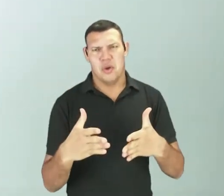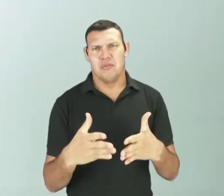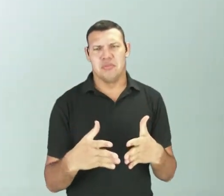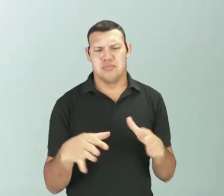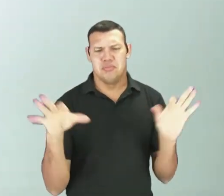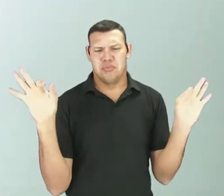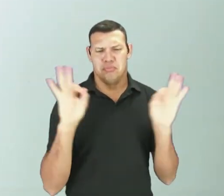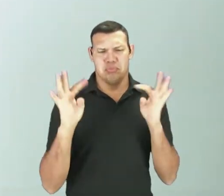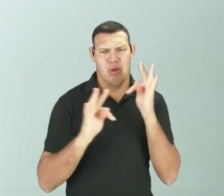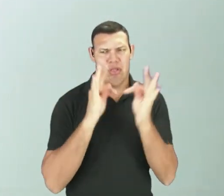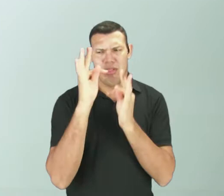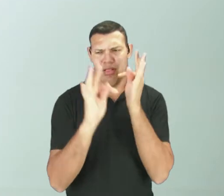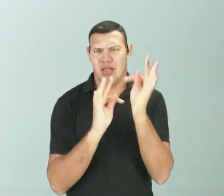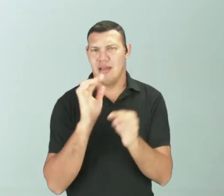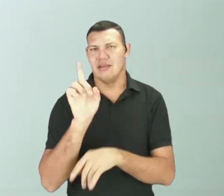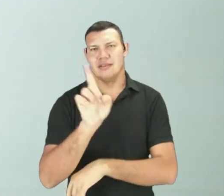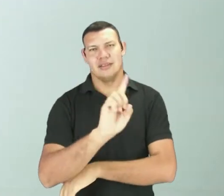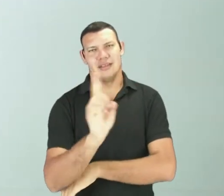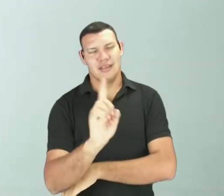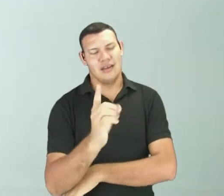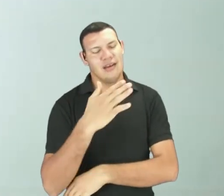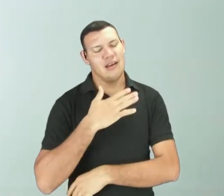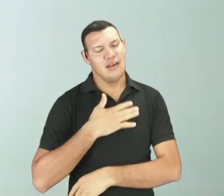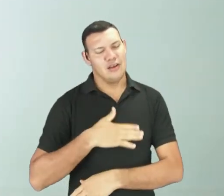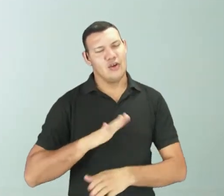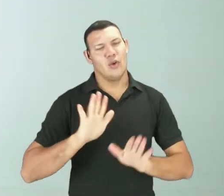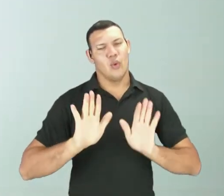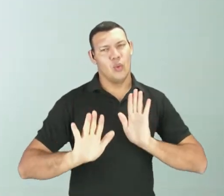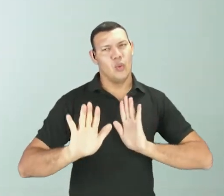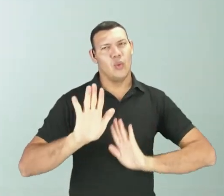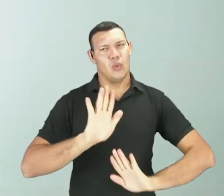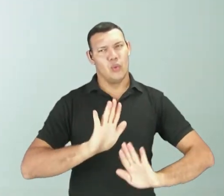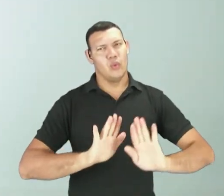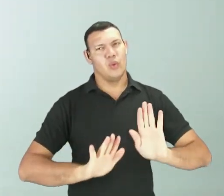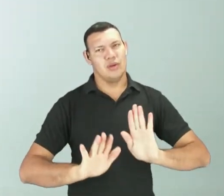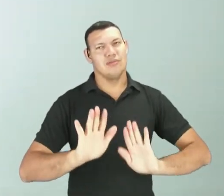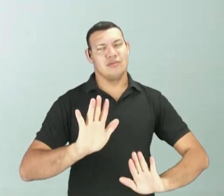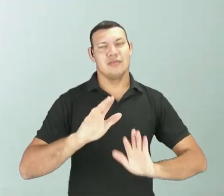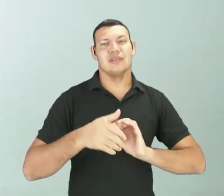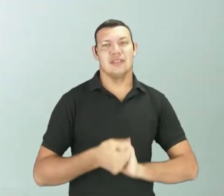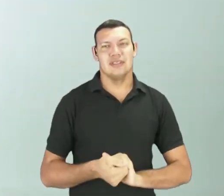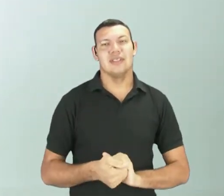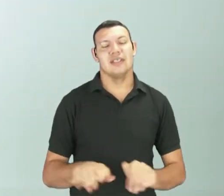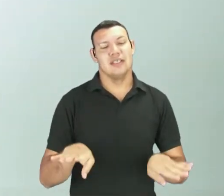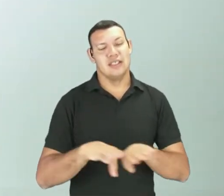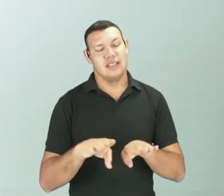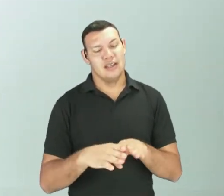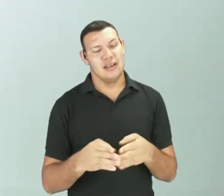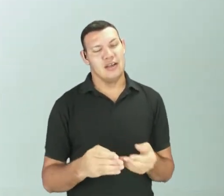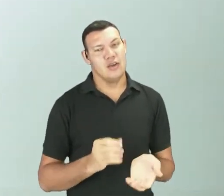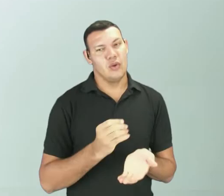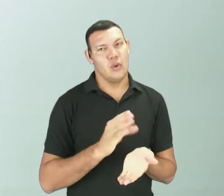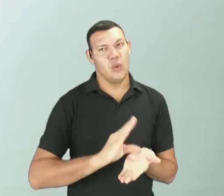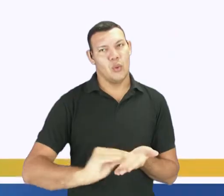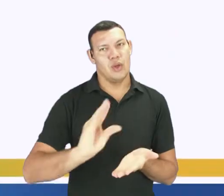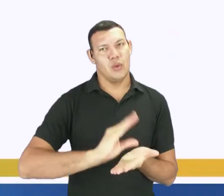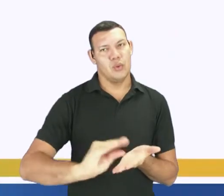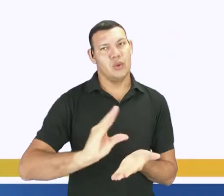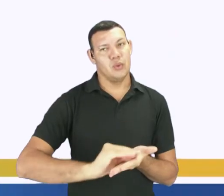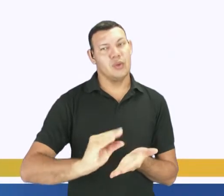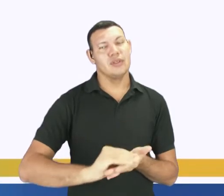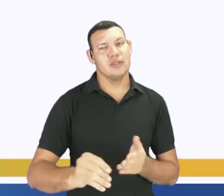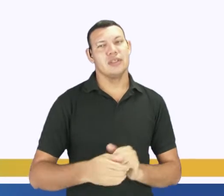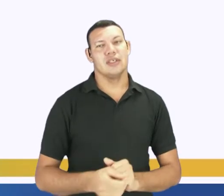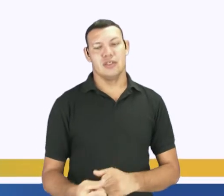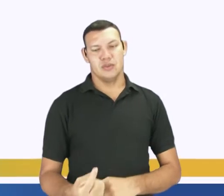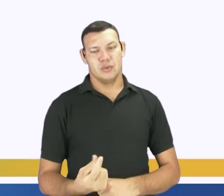Esse processo ele é bem lento também, vai demorar um certo tempo e vai demandar muito investimento, muito capital. A terceira fase, ela